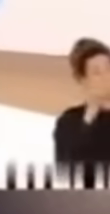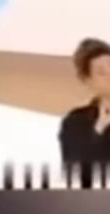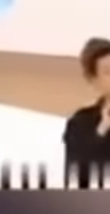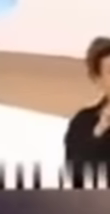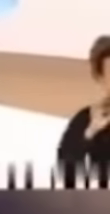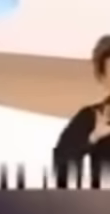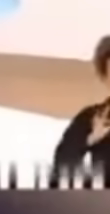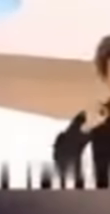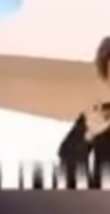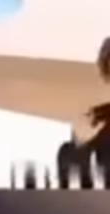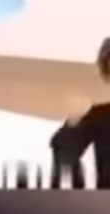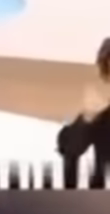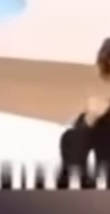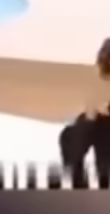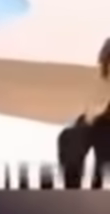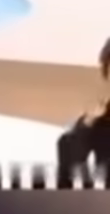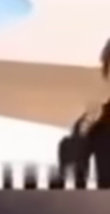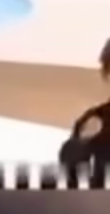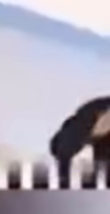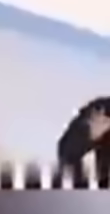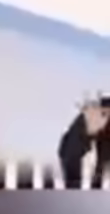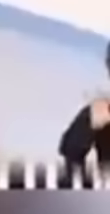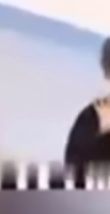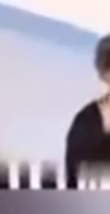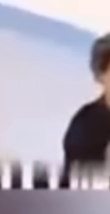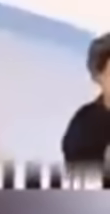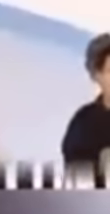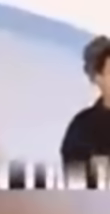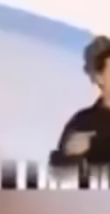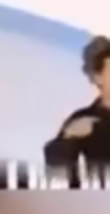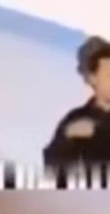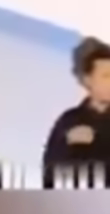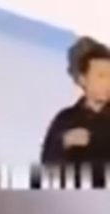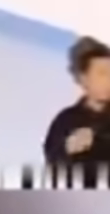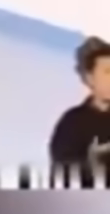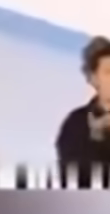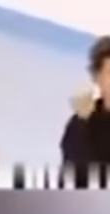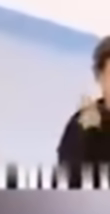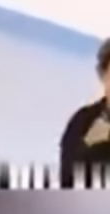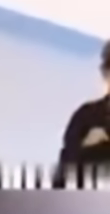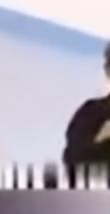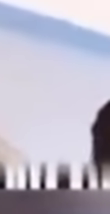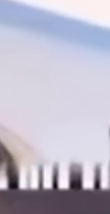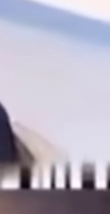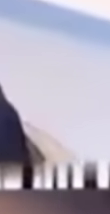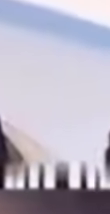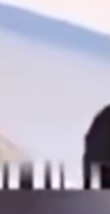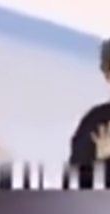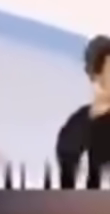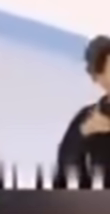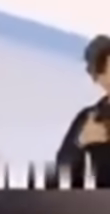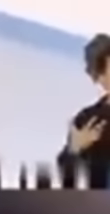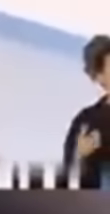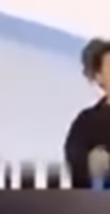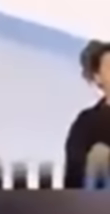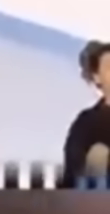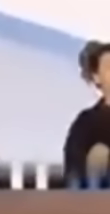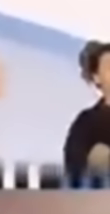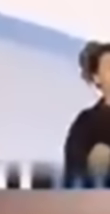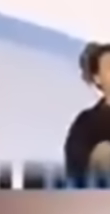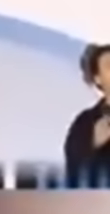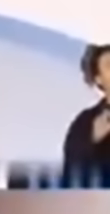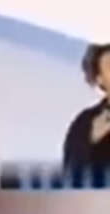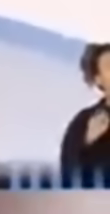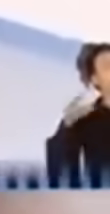de Estado. Ela não serve a nenhum governo. A polícia tem 80 anos. Eu, quando assumi a Polícia Federal, eu assumi com uma autonomia dada pelo